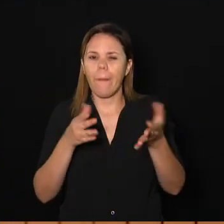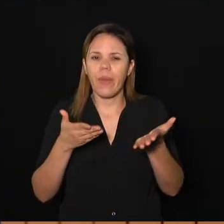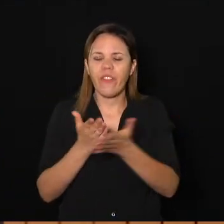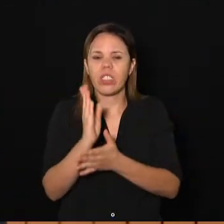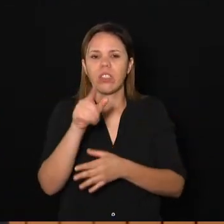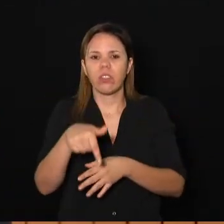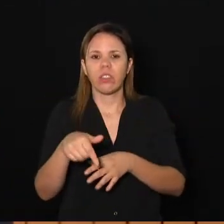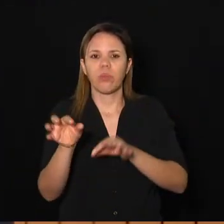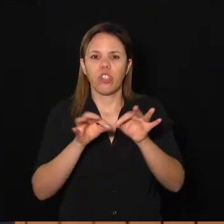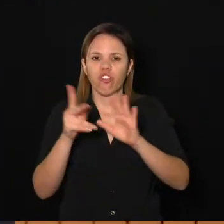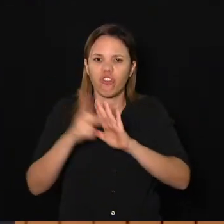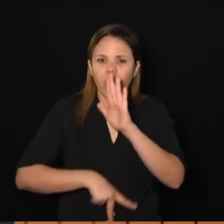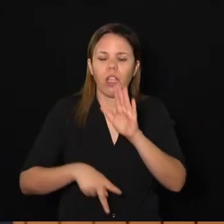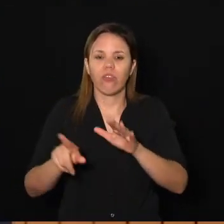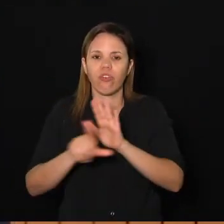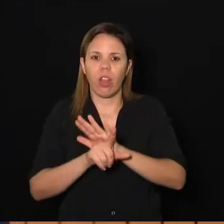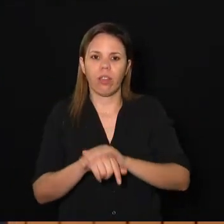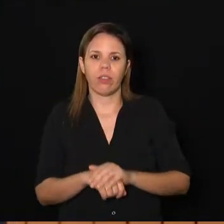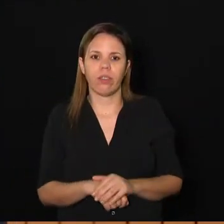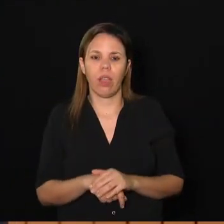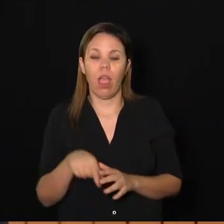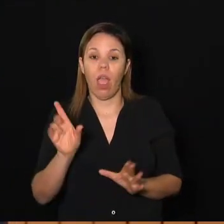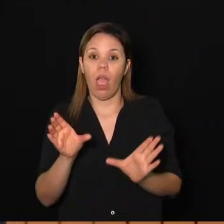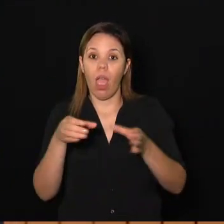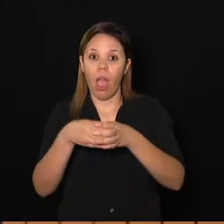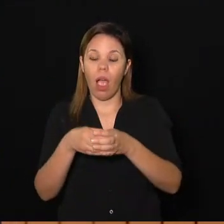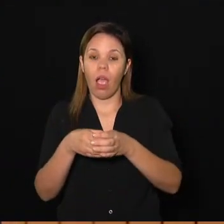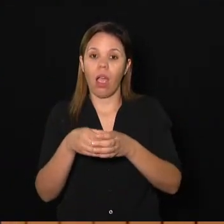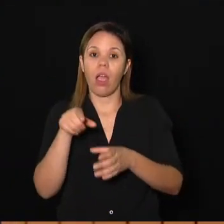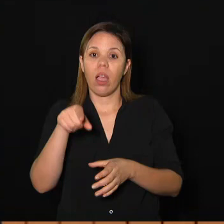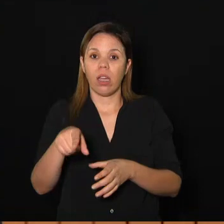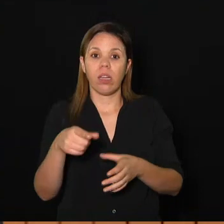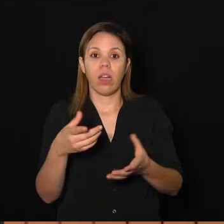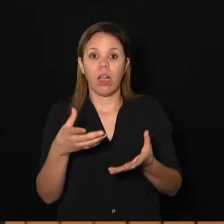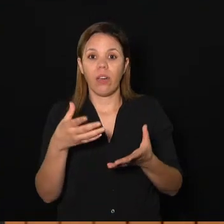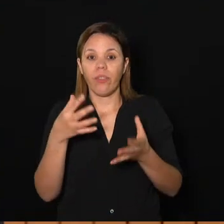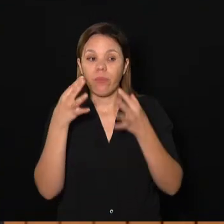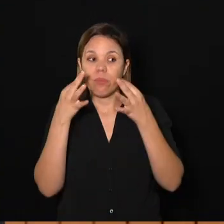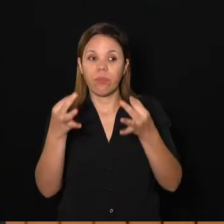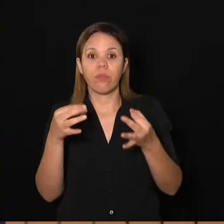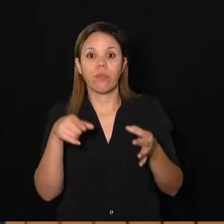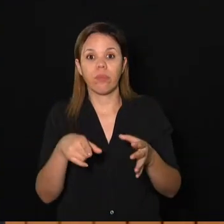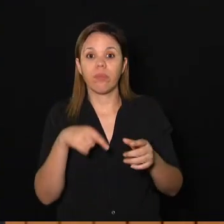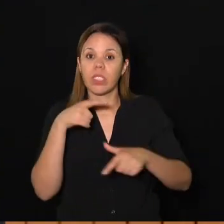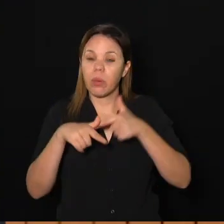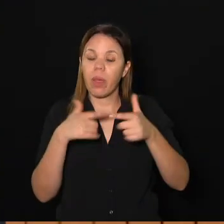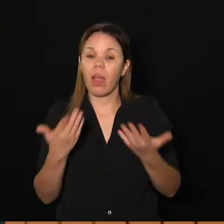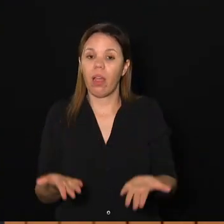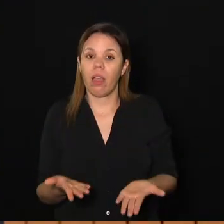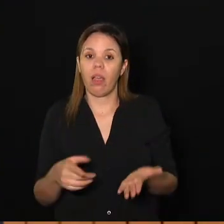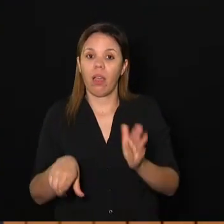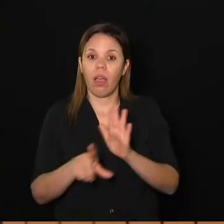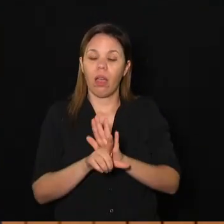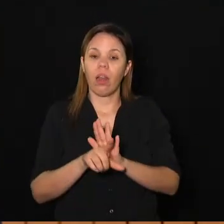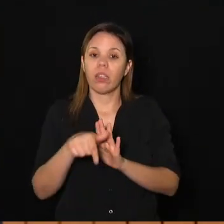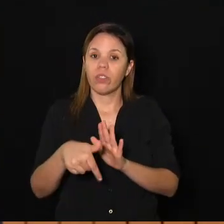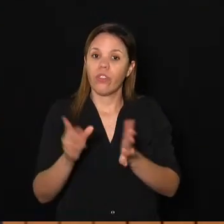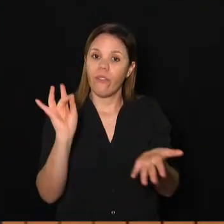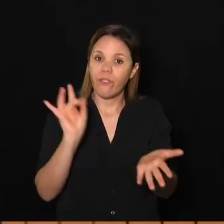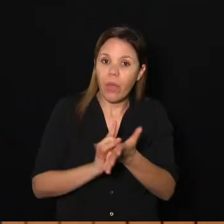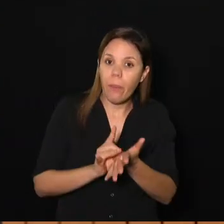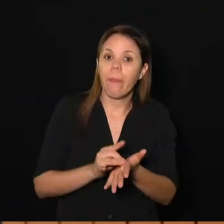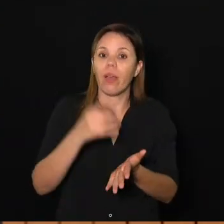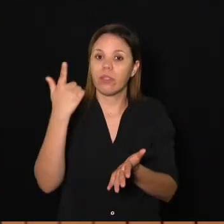de lei e é sobre isso que agora nessa comissão nós devemos debruçar a legalidade do projeto já foi afirmada e